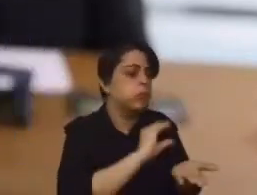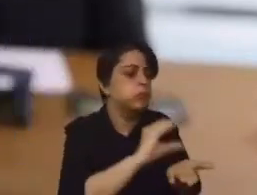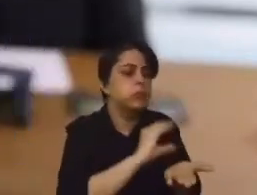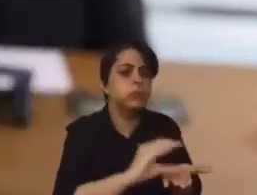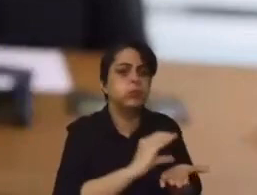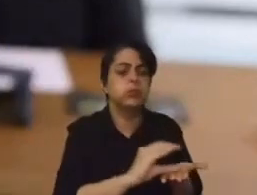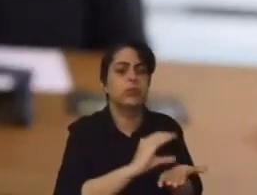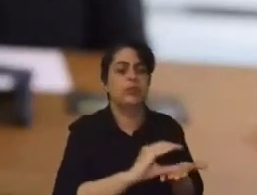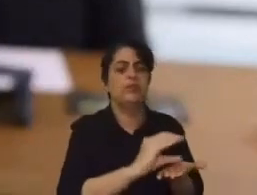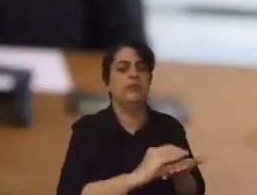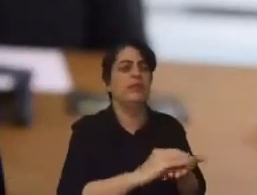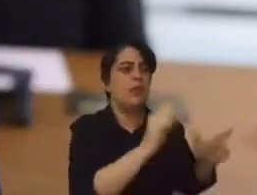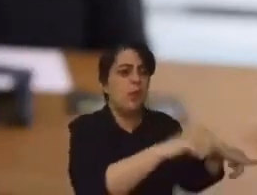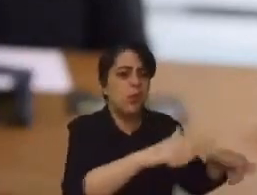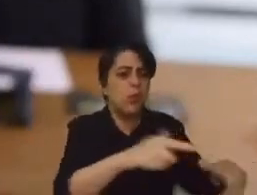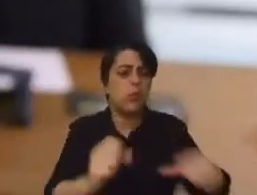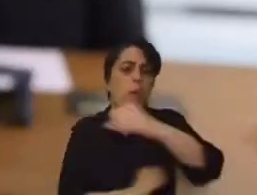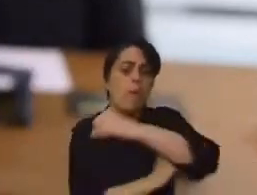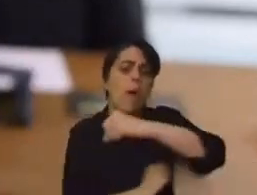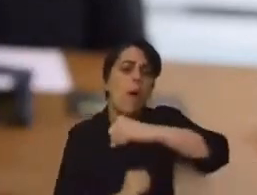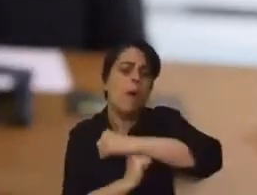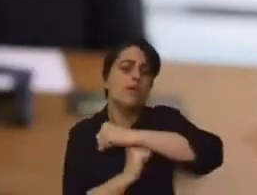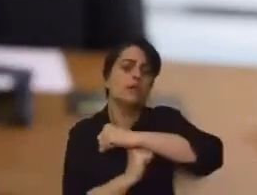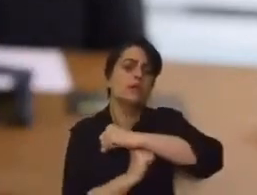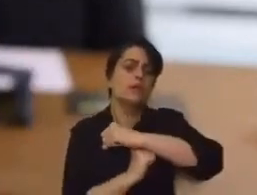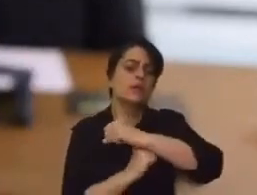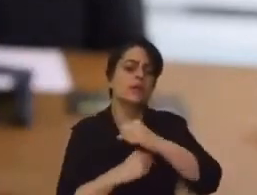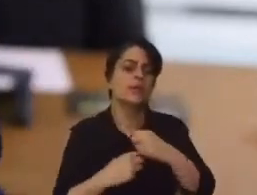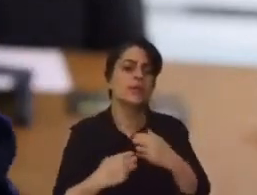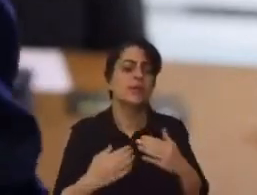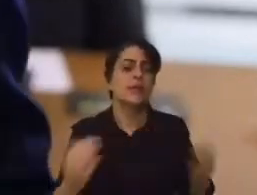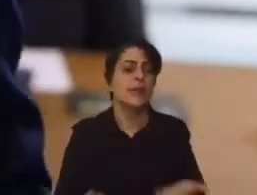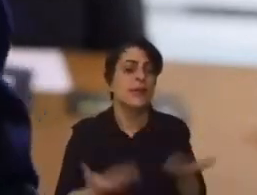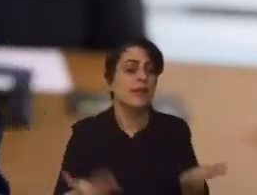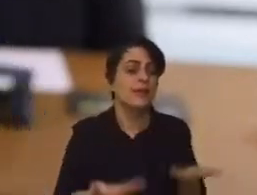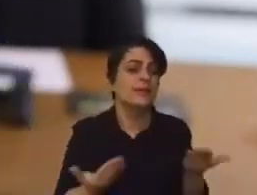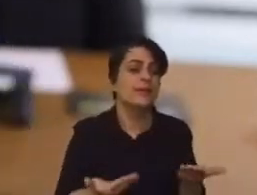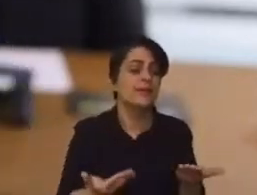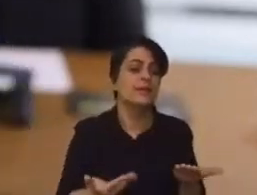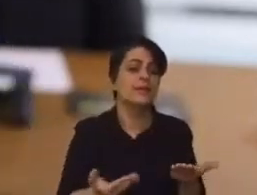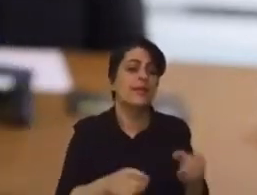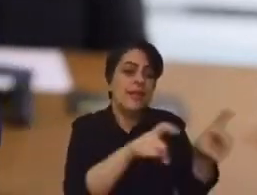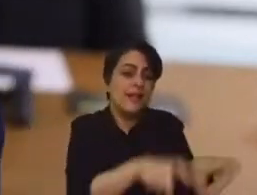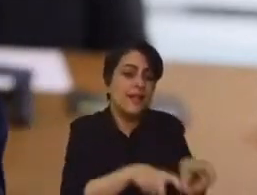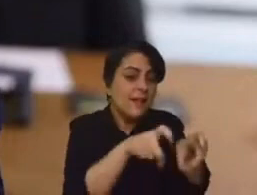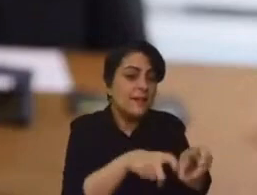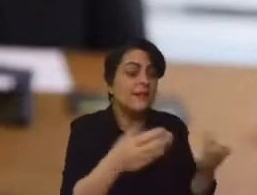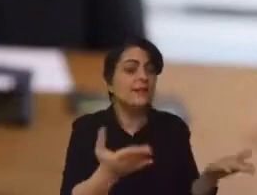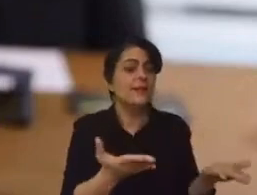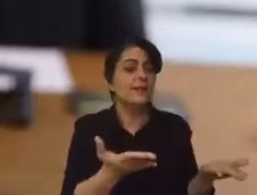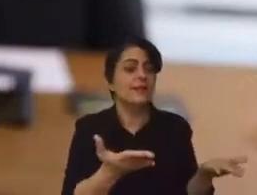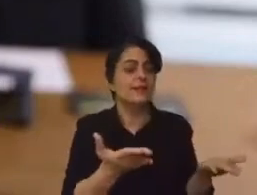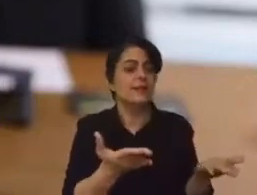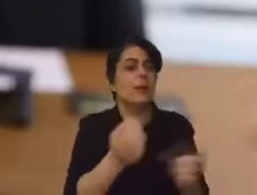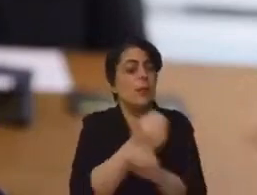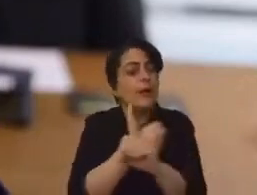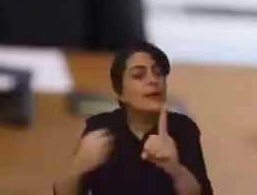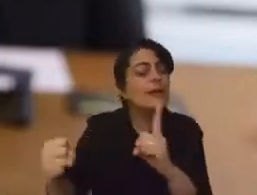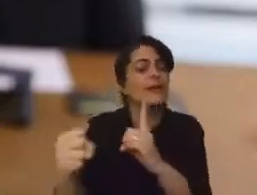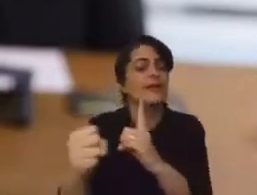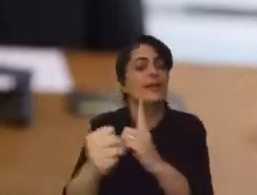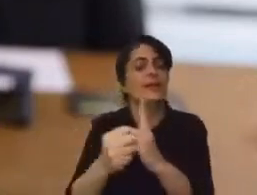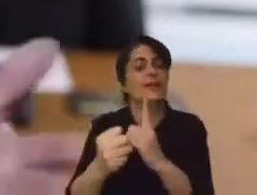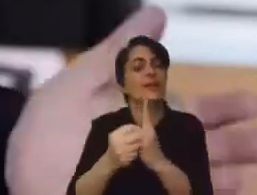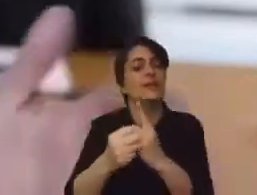ele faz isso, ou ele estimula as empresas em fazer, fazendo com que a sociedade tenha o mínimo de demanda para